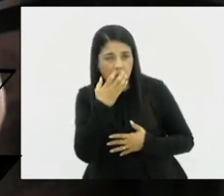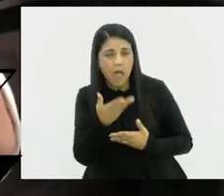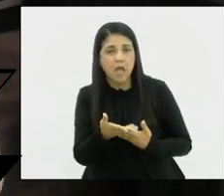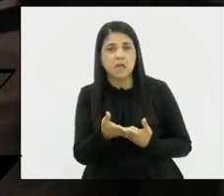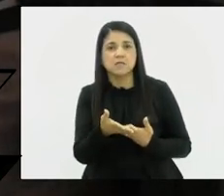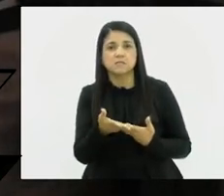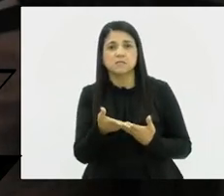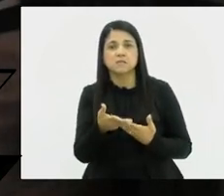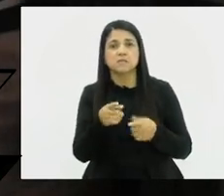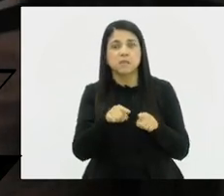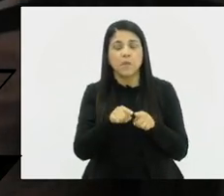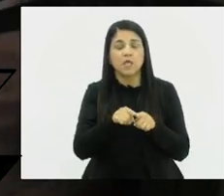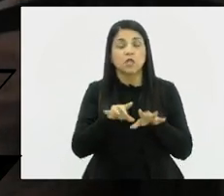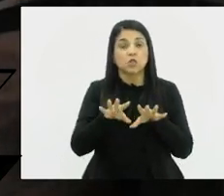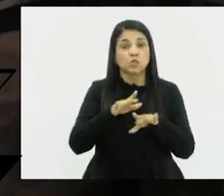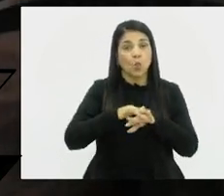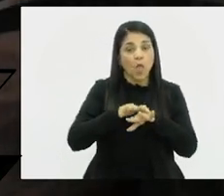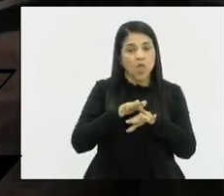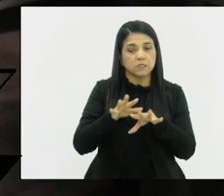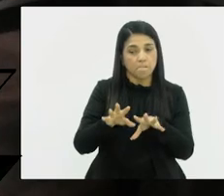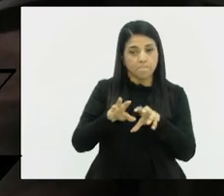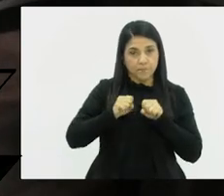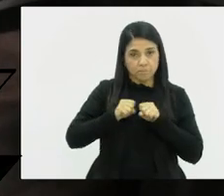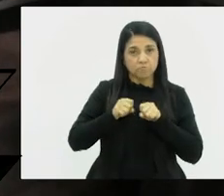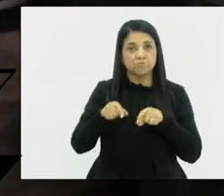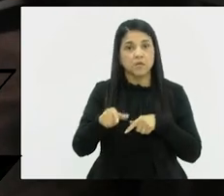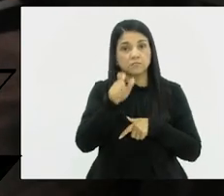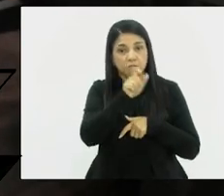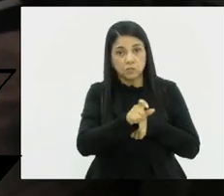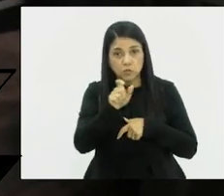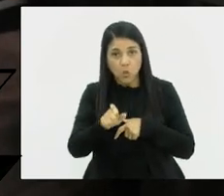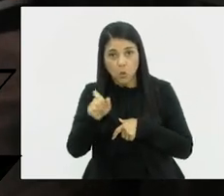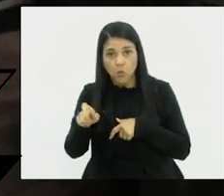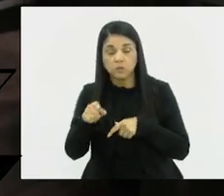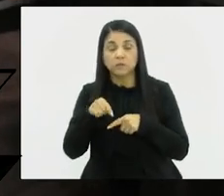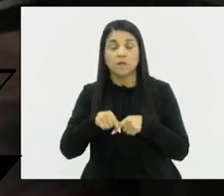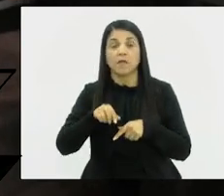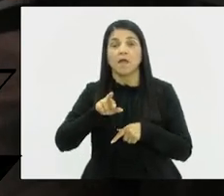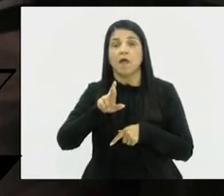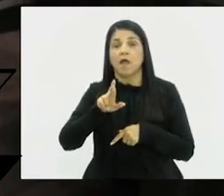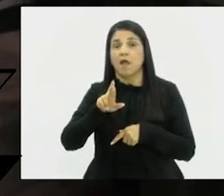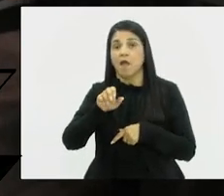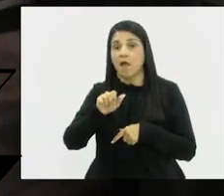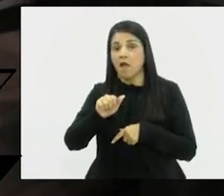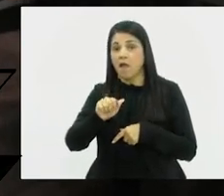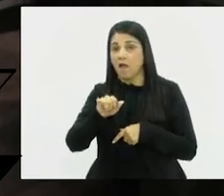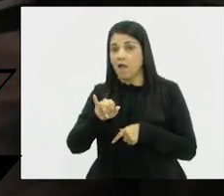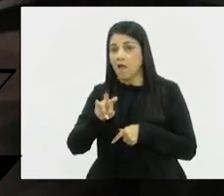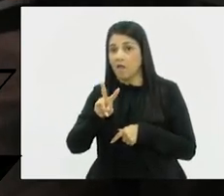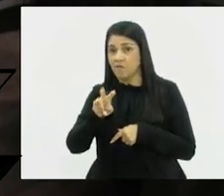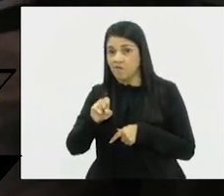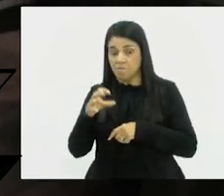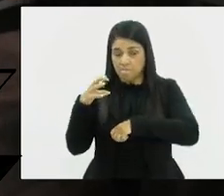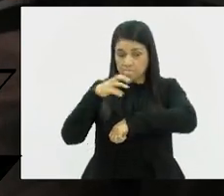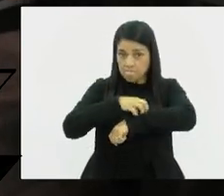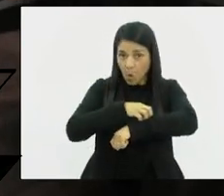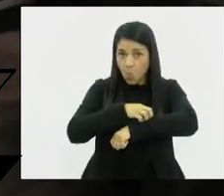podem transmitir para os seres humanos, como a raiva, por exemplo, que pode ser transmitida através de uma mordida.